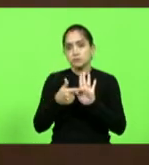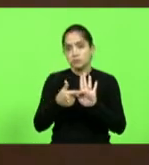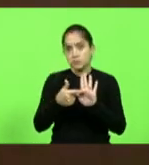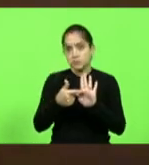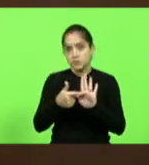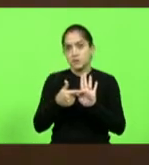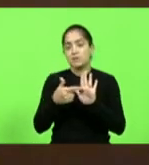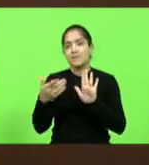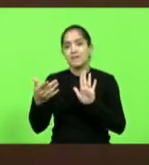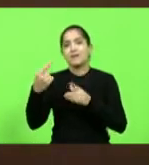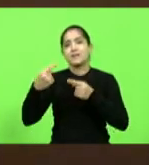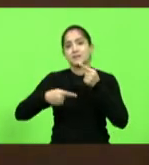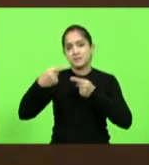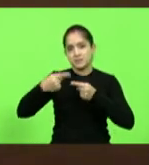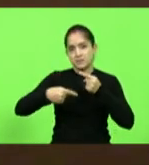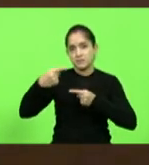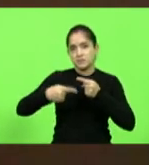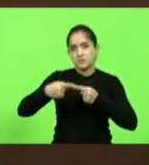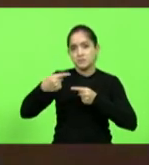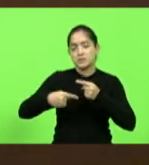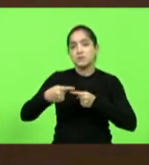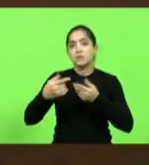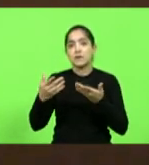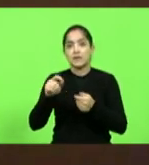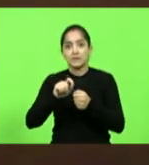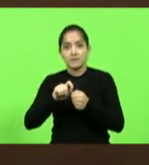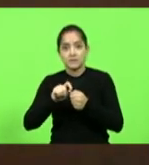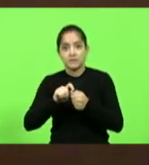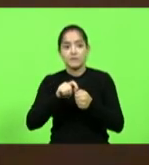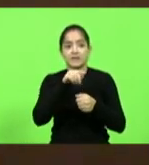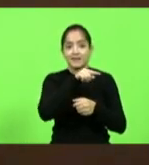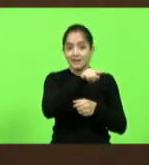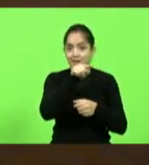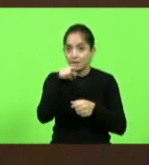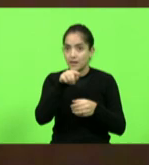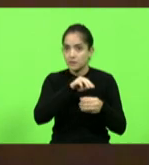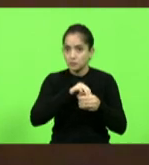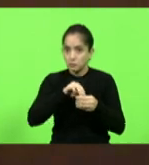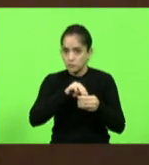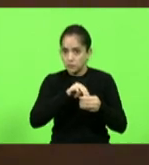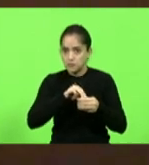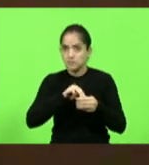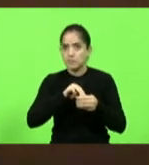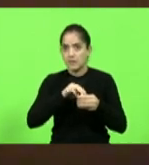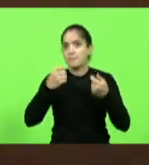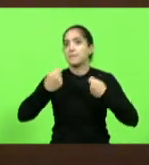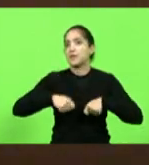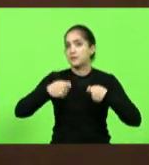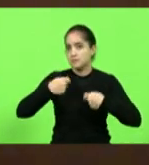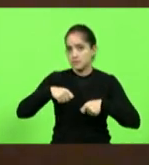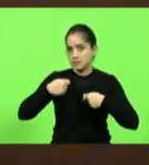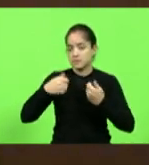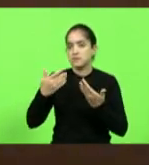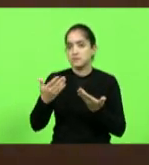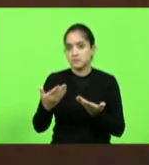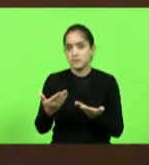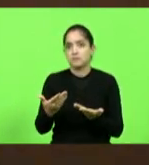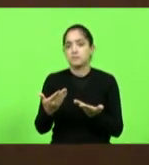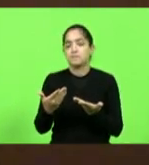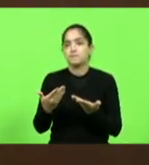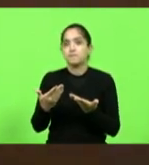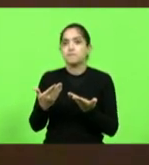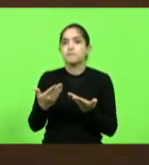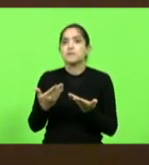essa discussão, claro, ela vai ser feita nos municípios, a tempo e modo, precisa ser feita, e